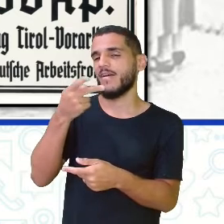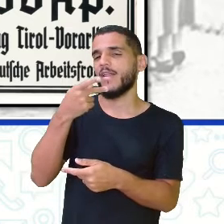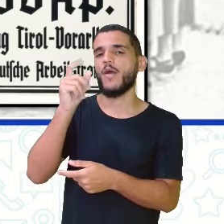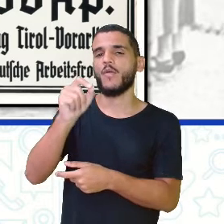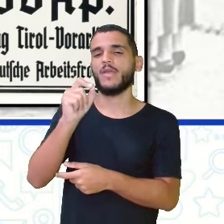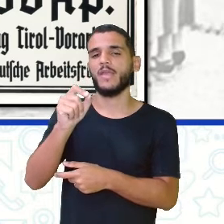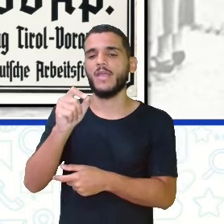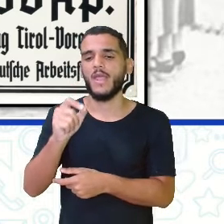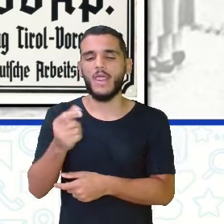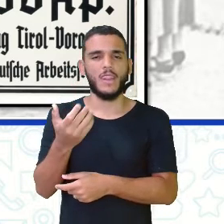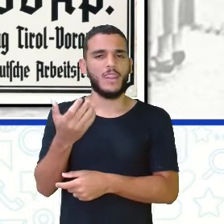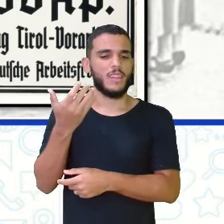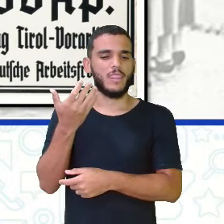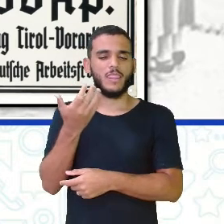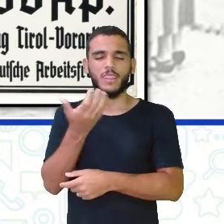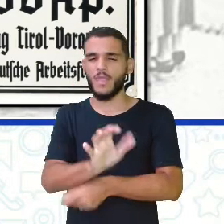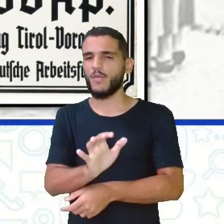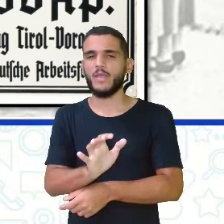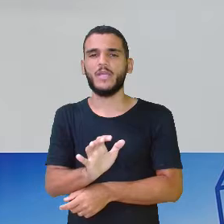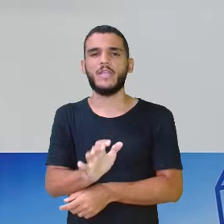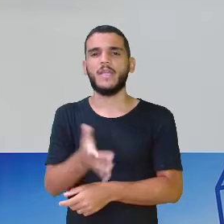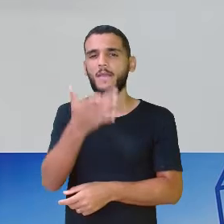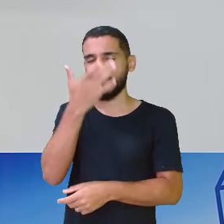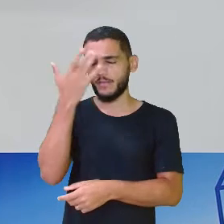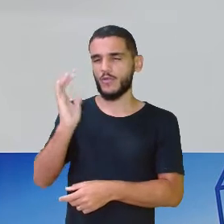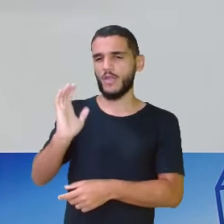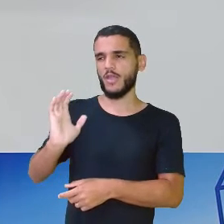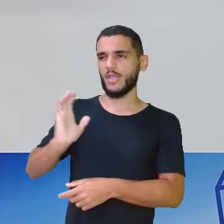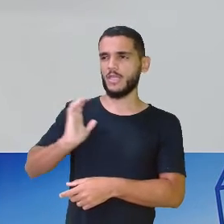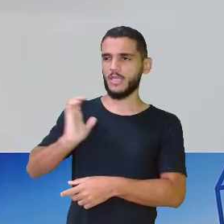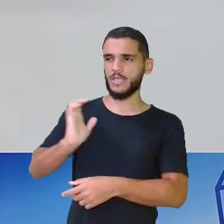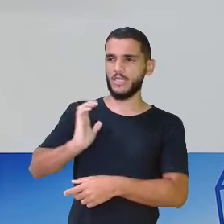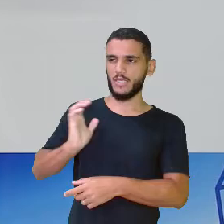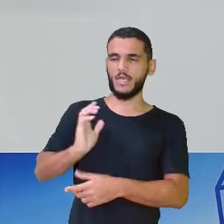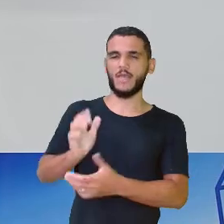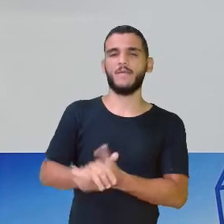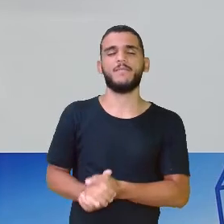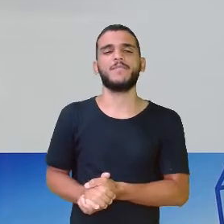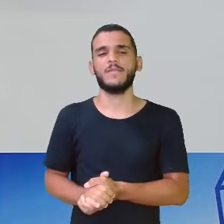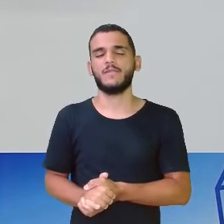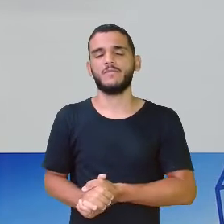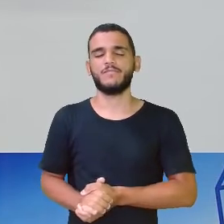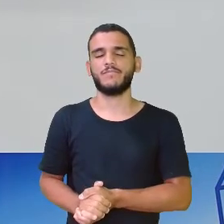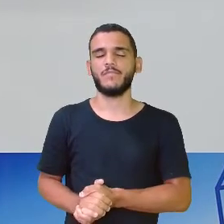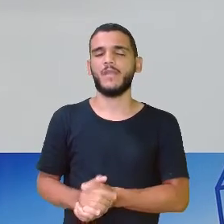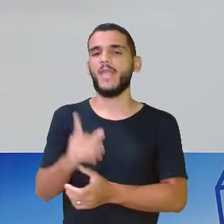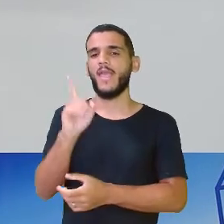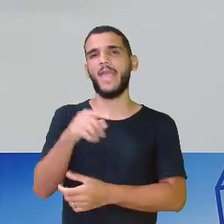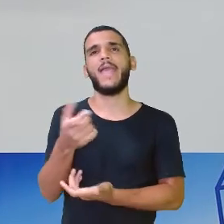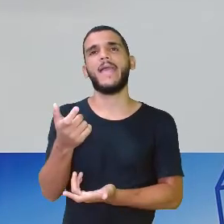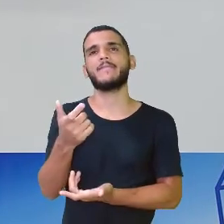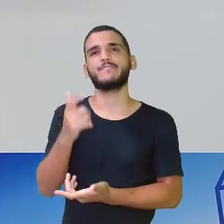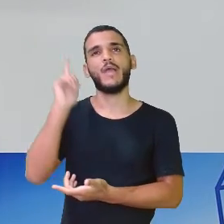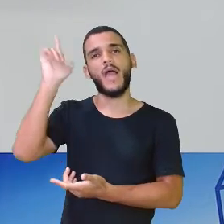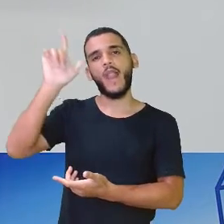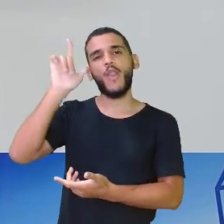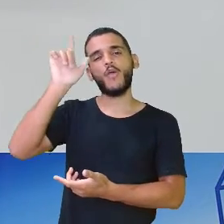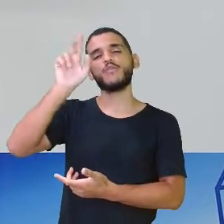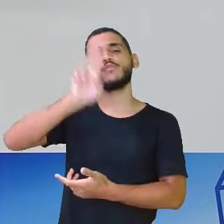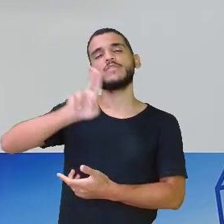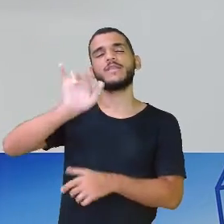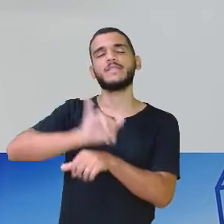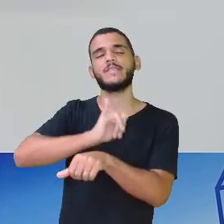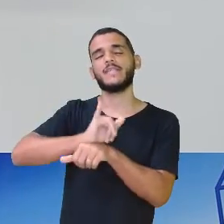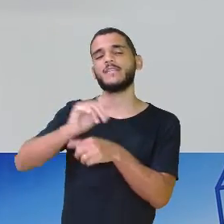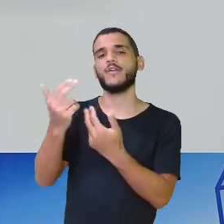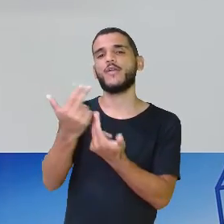retórica anticapitalista. Observe, né? É a lógica do antissistema. Então, que é uma lógica